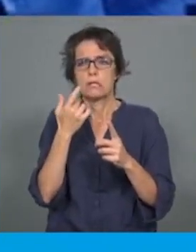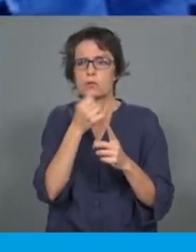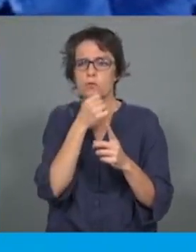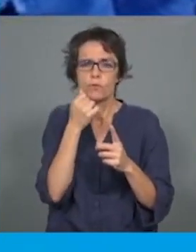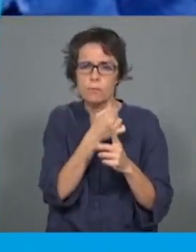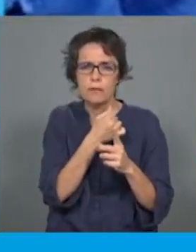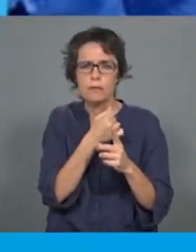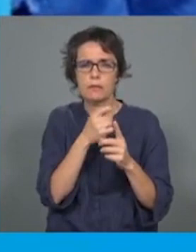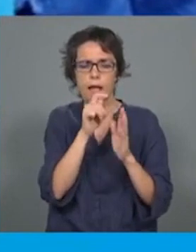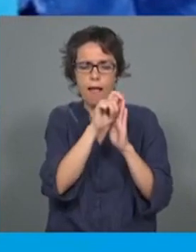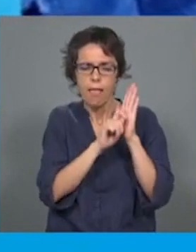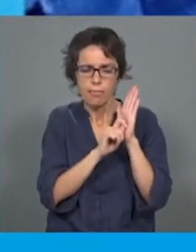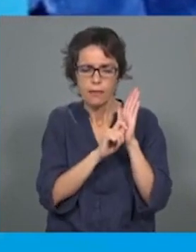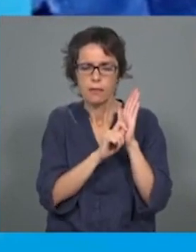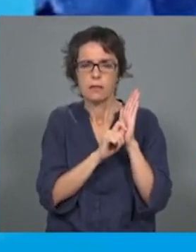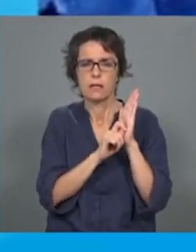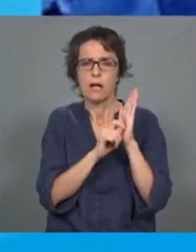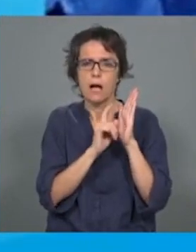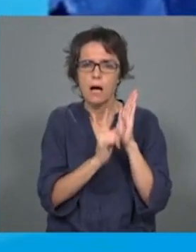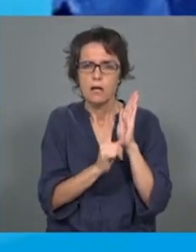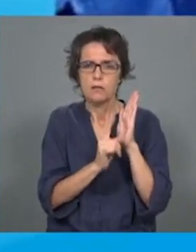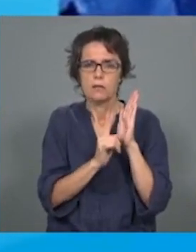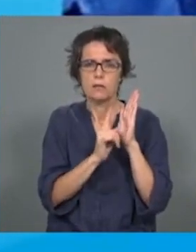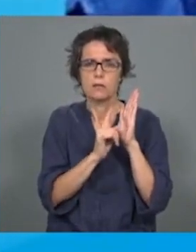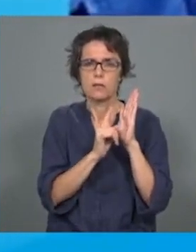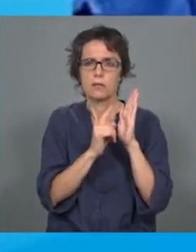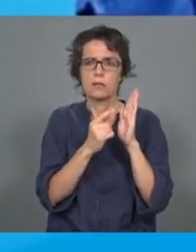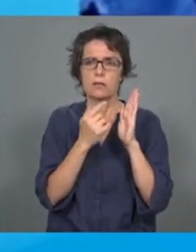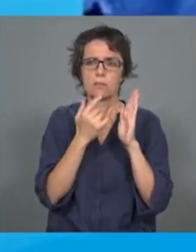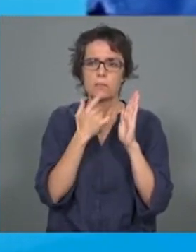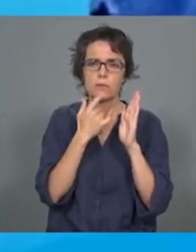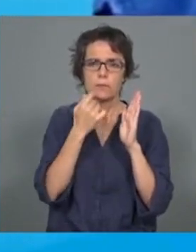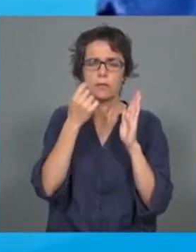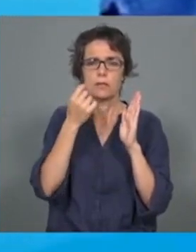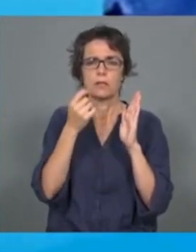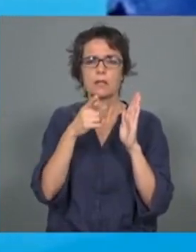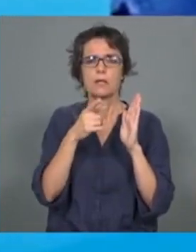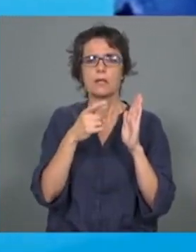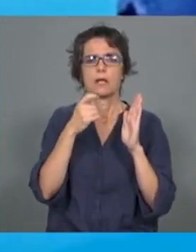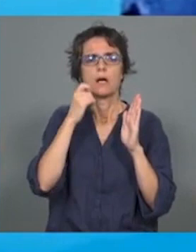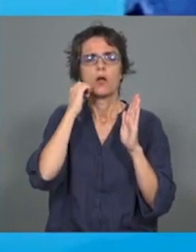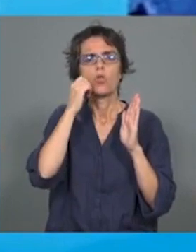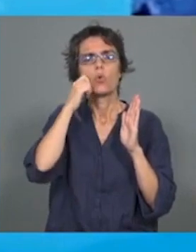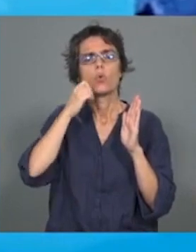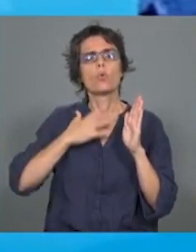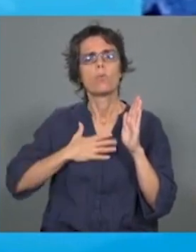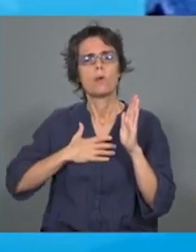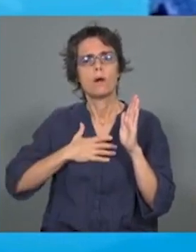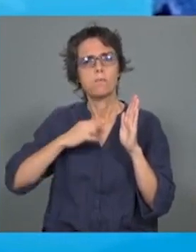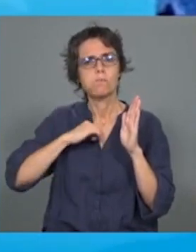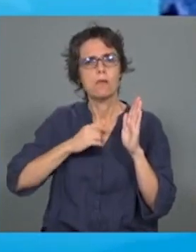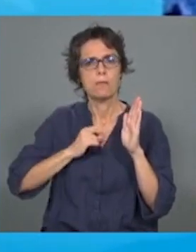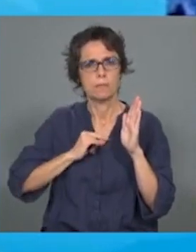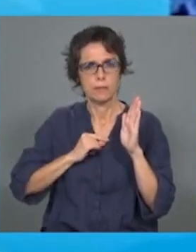perspectiva ética, sempre esta palavra, o professor Daniel Serrão falava na dor corporal e na dor pessoal. Nós hoje